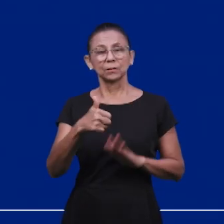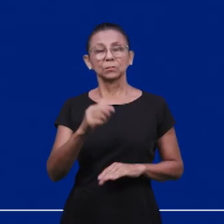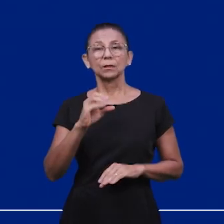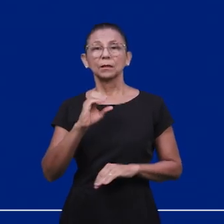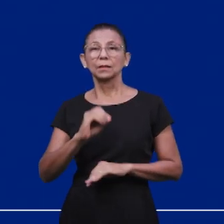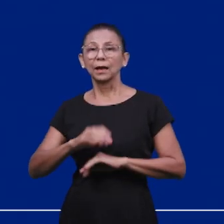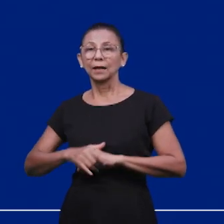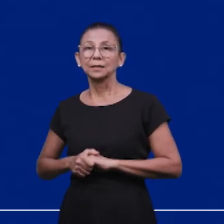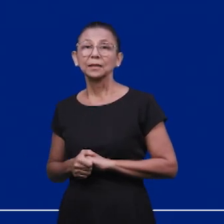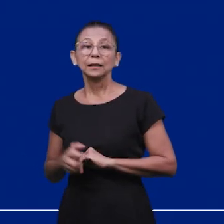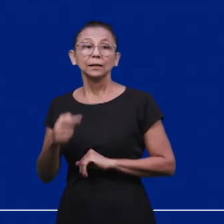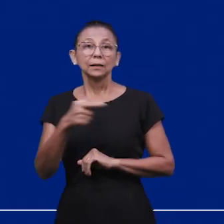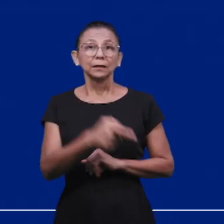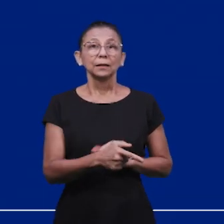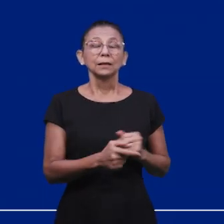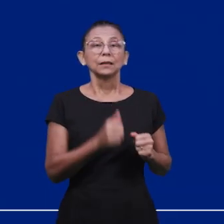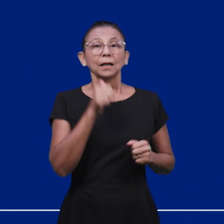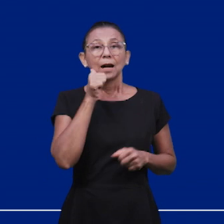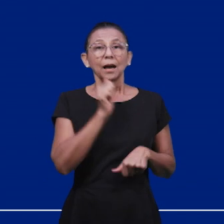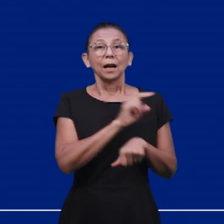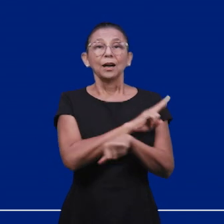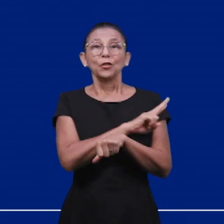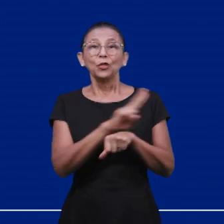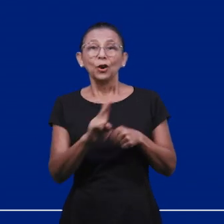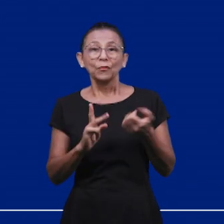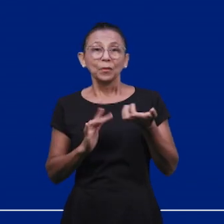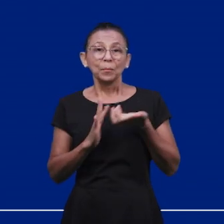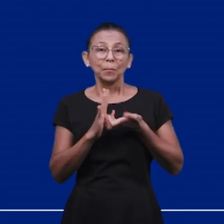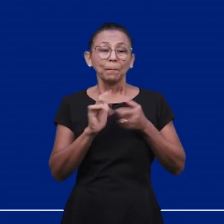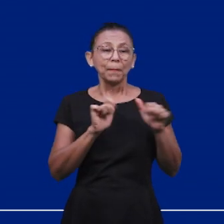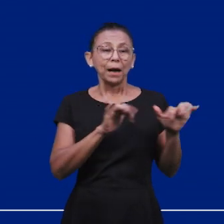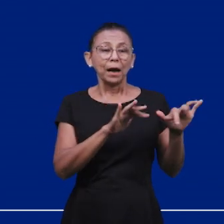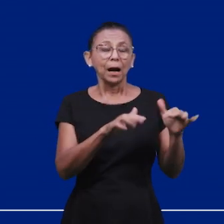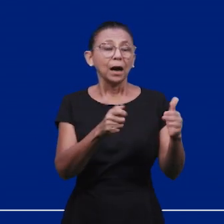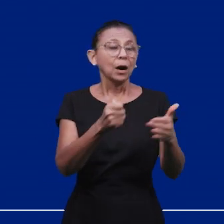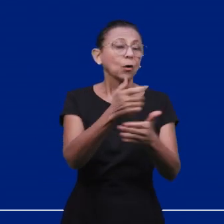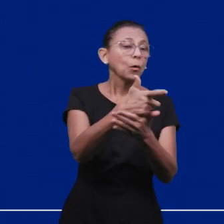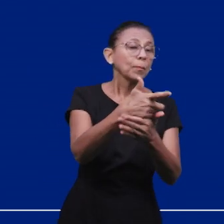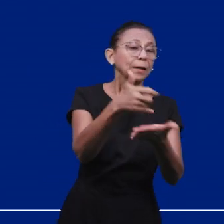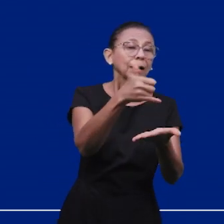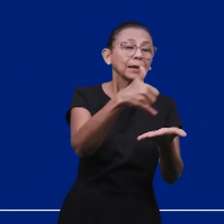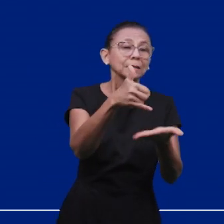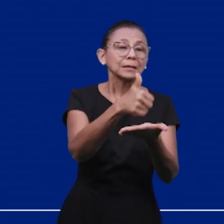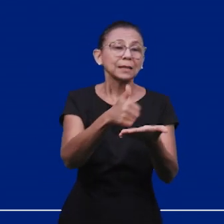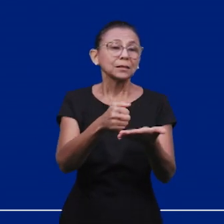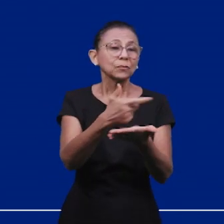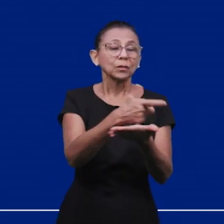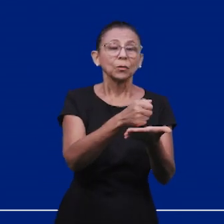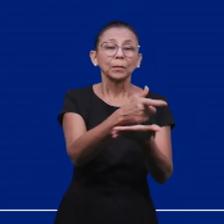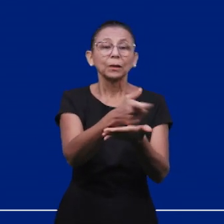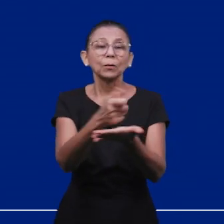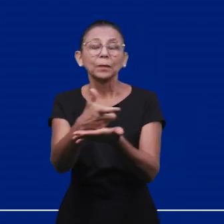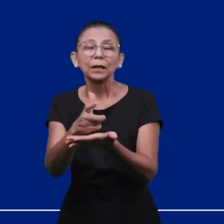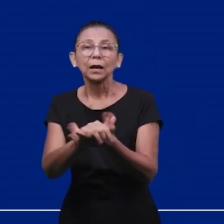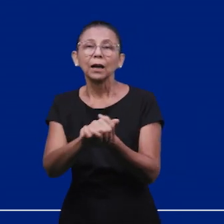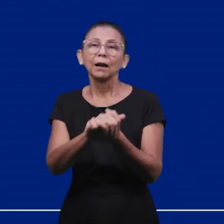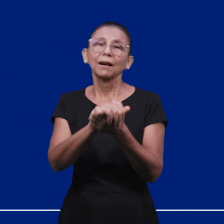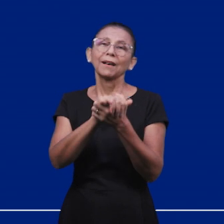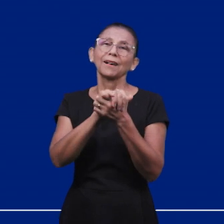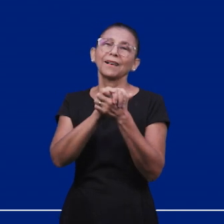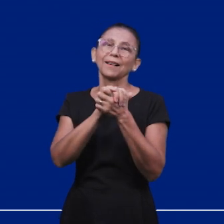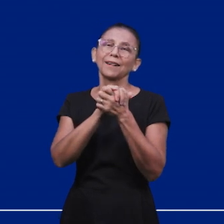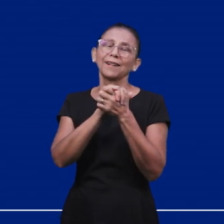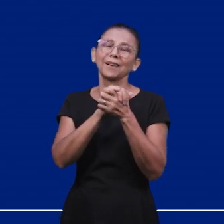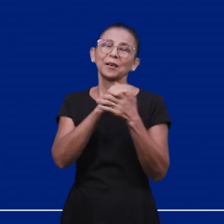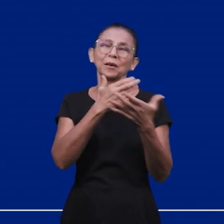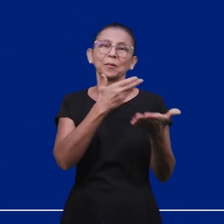tendo elas ido comprá-lo, ou comprar o azeite, né? Chegou o esposo e as que estavam preparadas entraram com ele para as